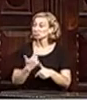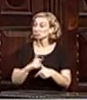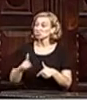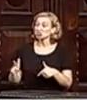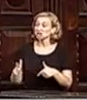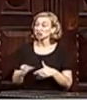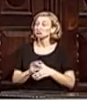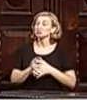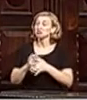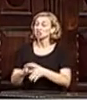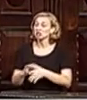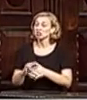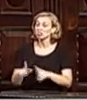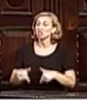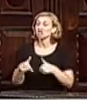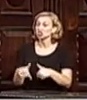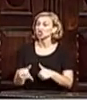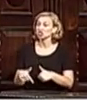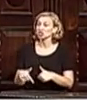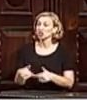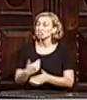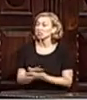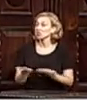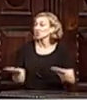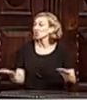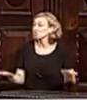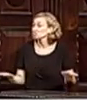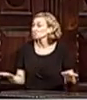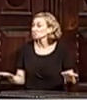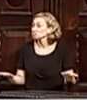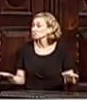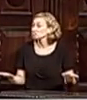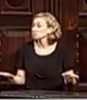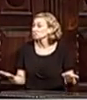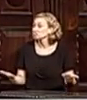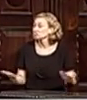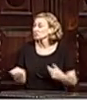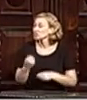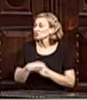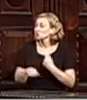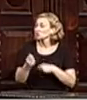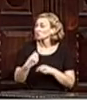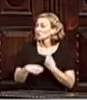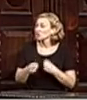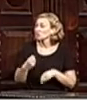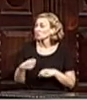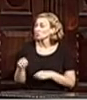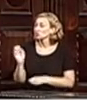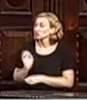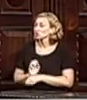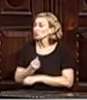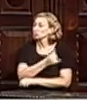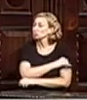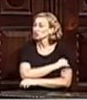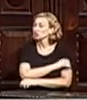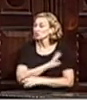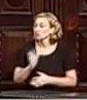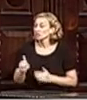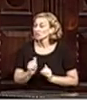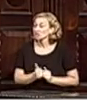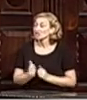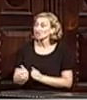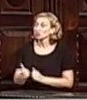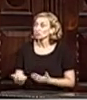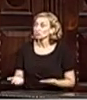se perdeu as condições de administrar o estado do Rio de Janeiro. Seguimos com uma